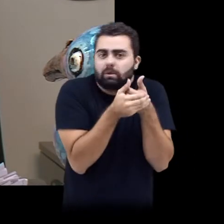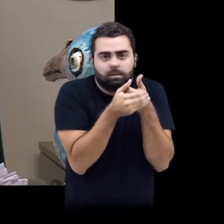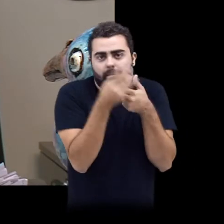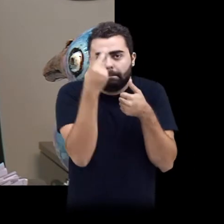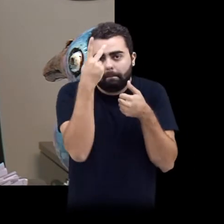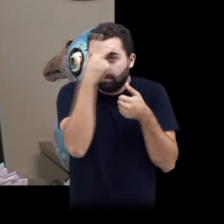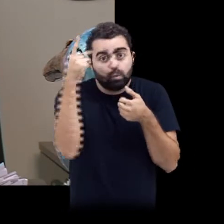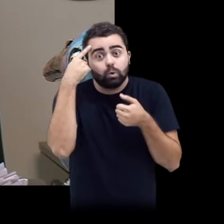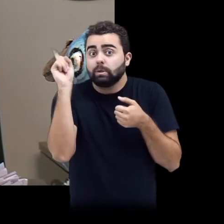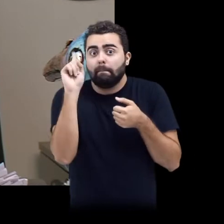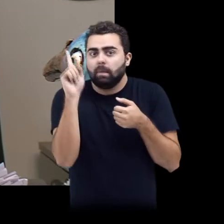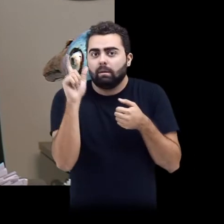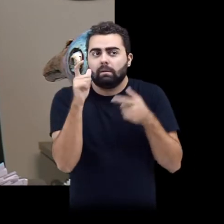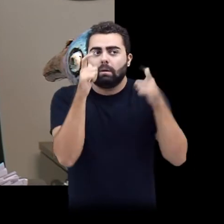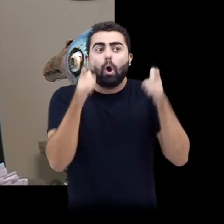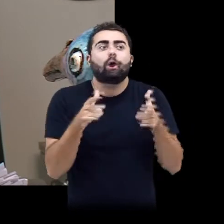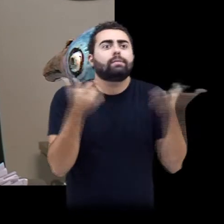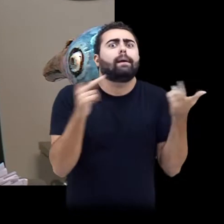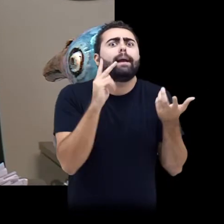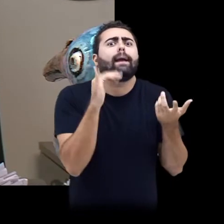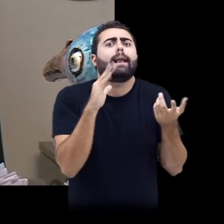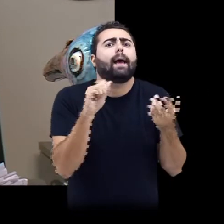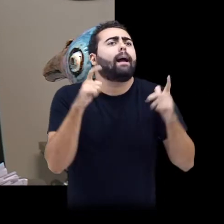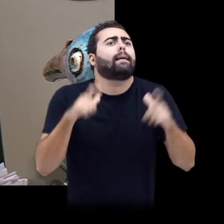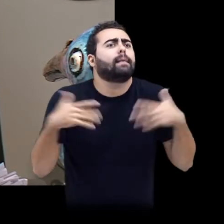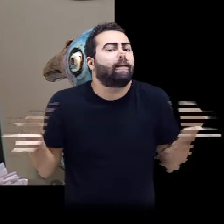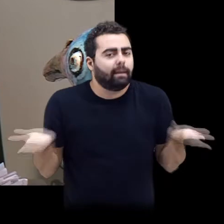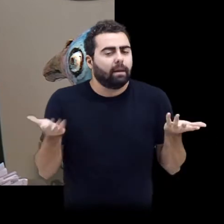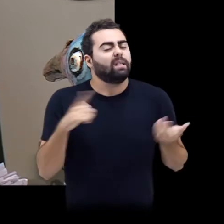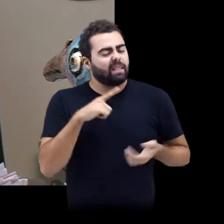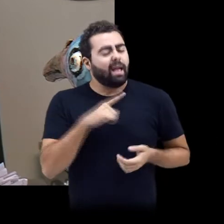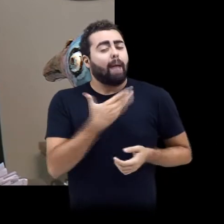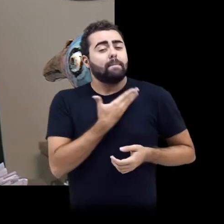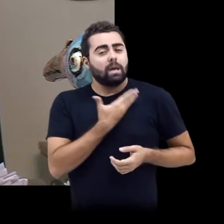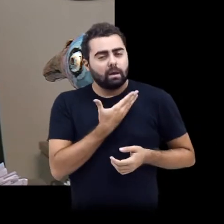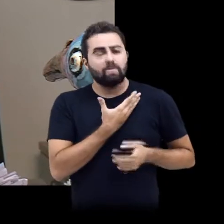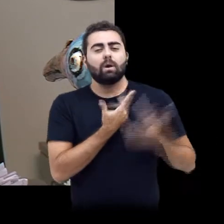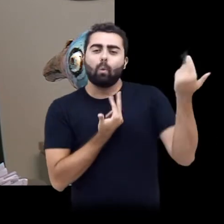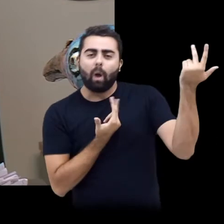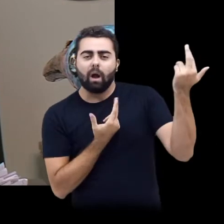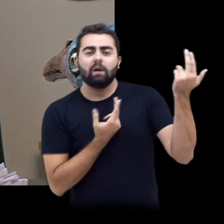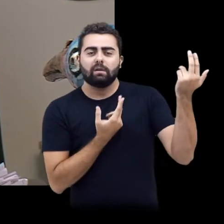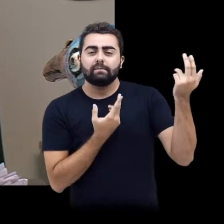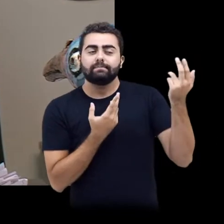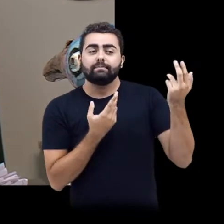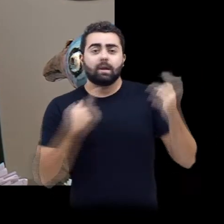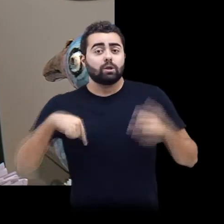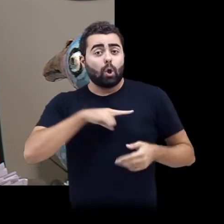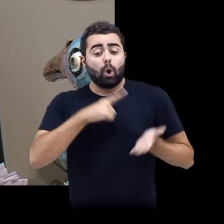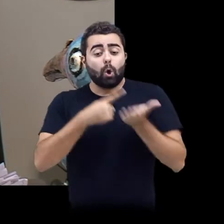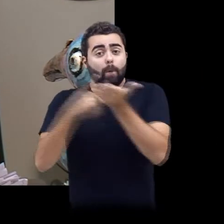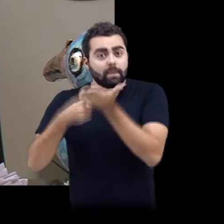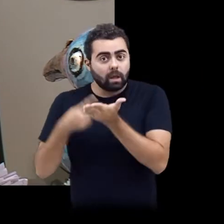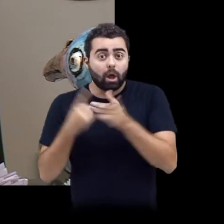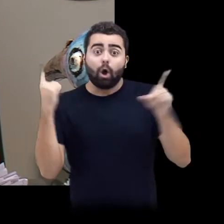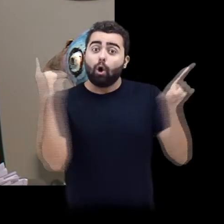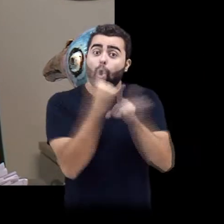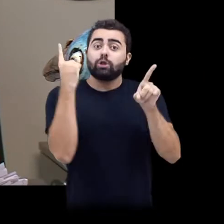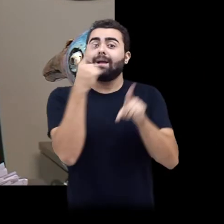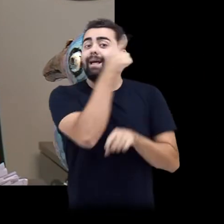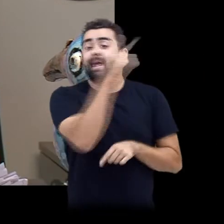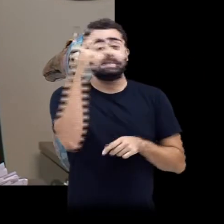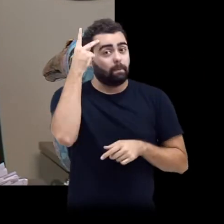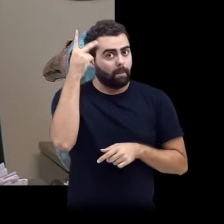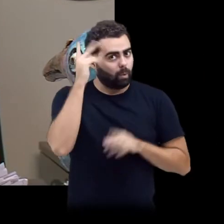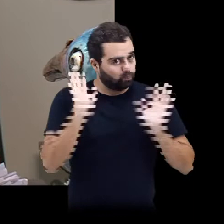amigos comuns, eu acho que também foi Paulo, deram o endereço onde a gente estava. A gente marcou um encontro